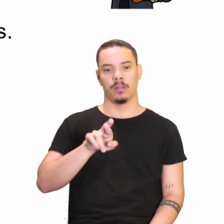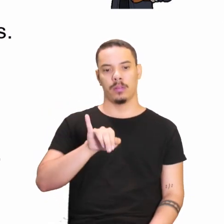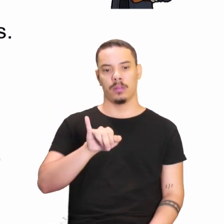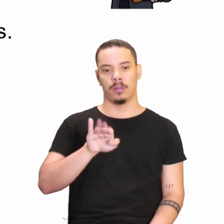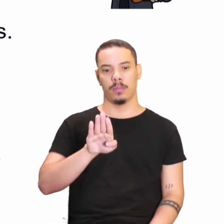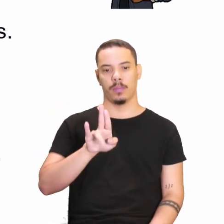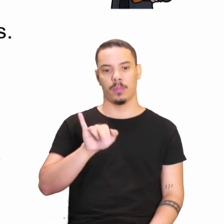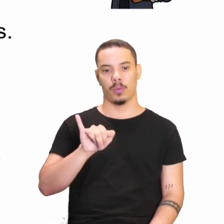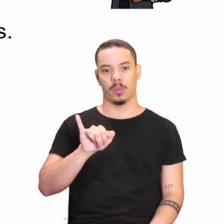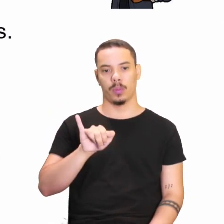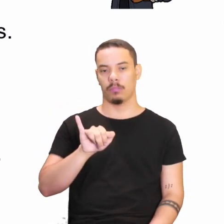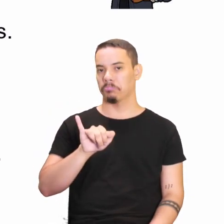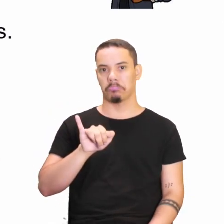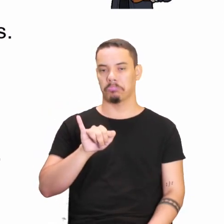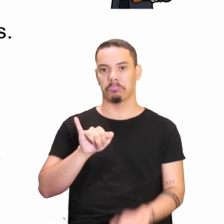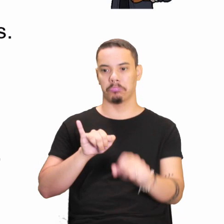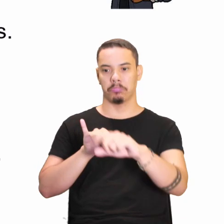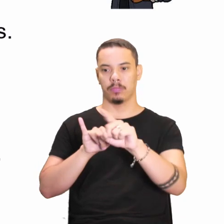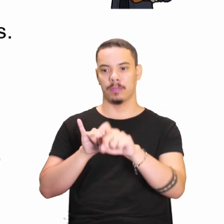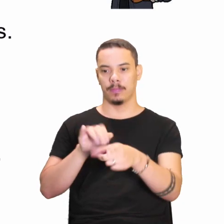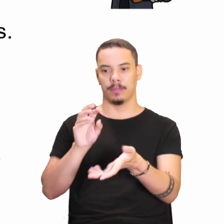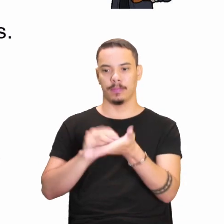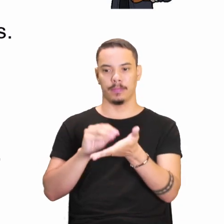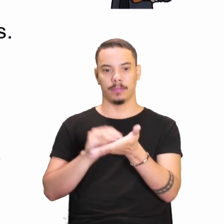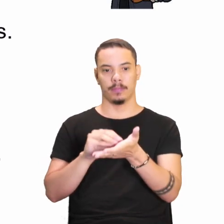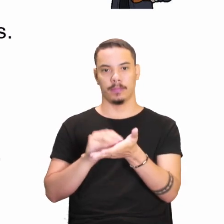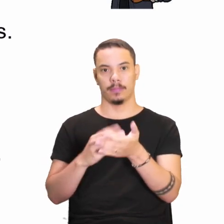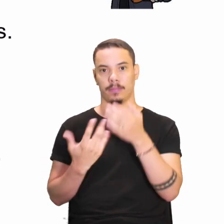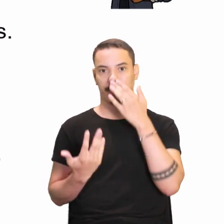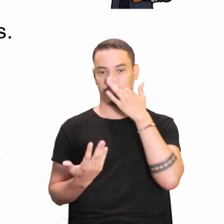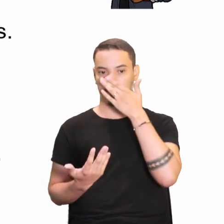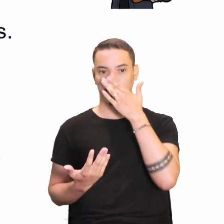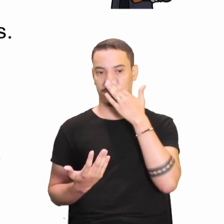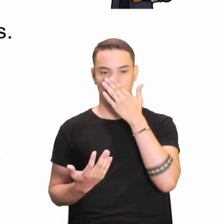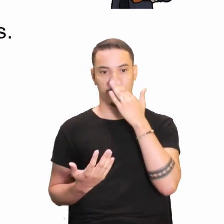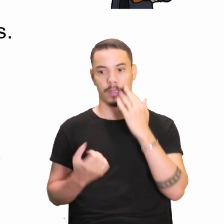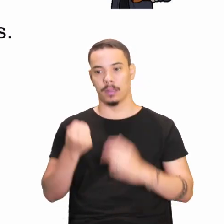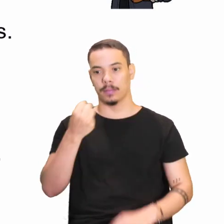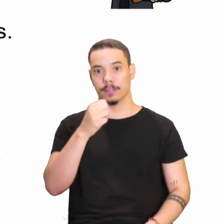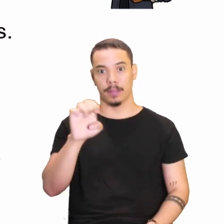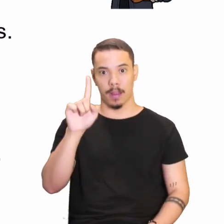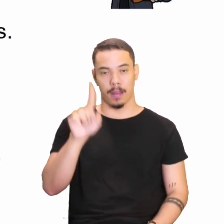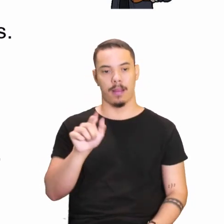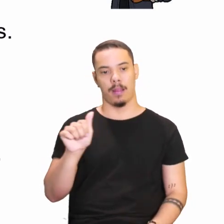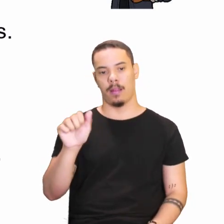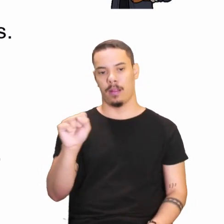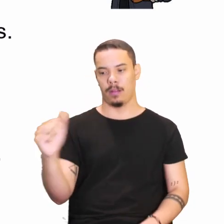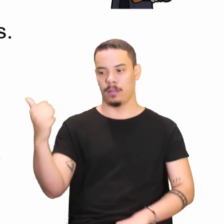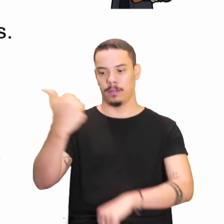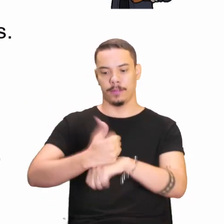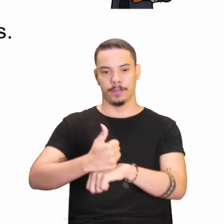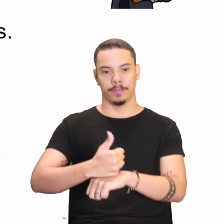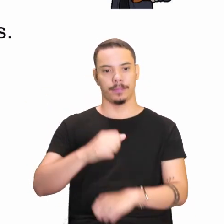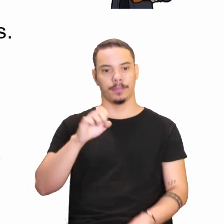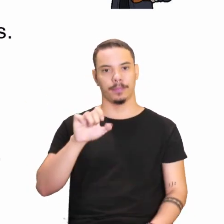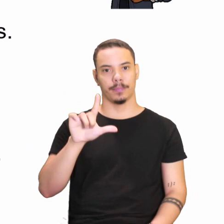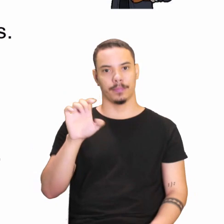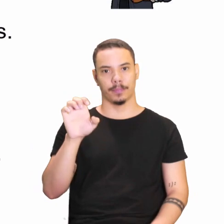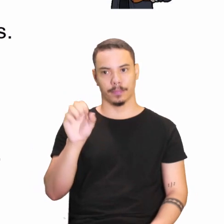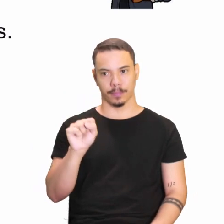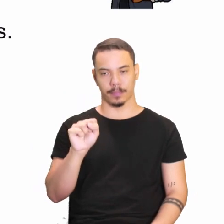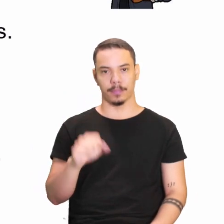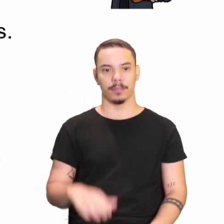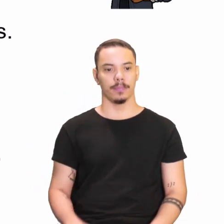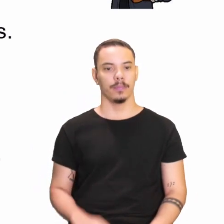sujeito. Ele deixou na terceira pessoa do singular. Se as árvores eu substituo por eles ou por